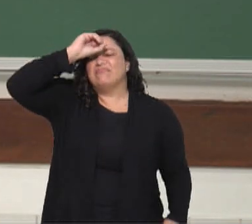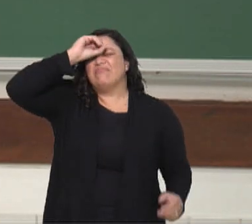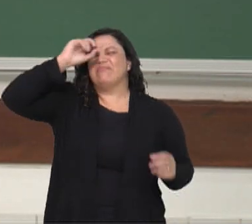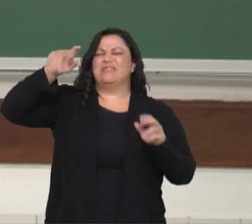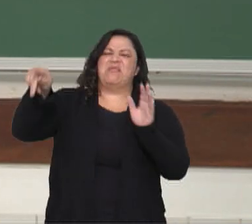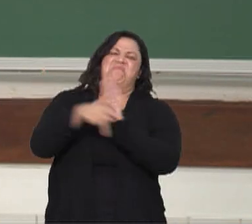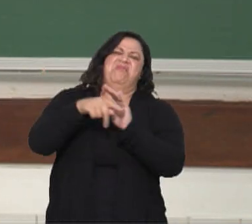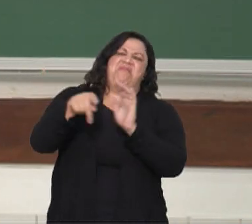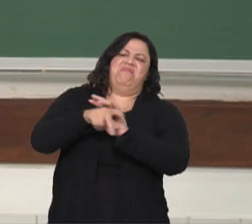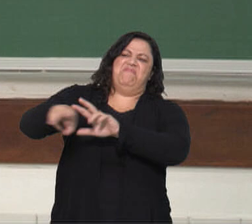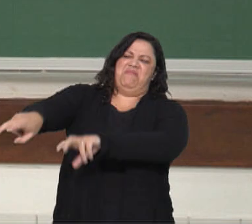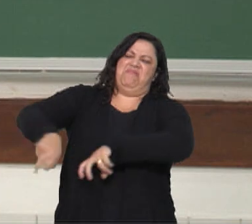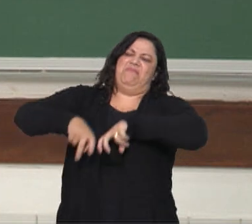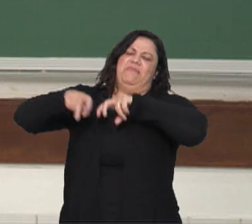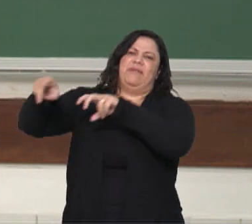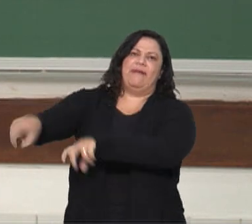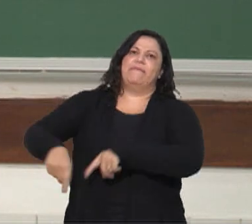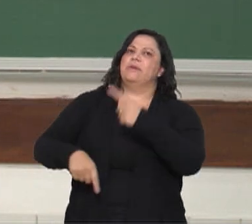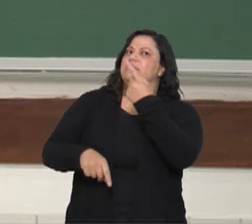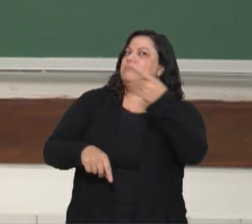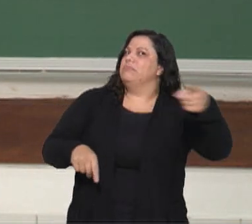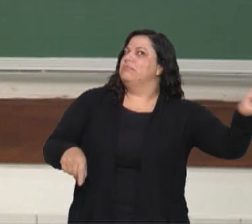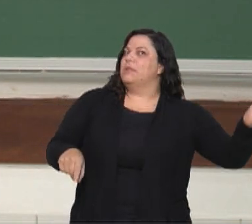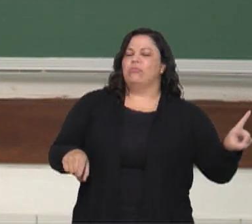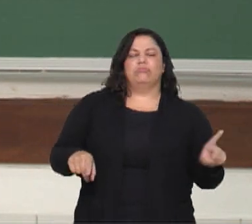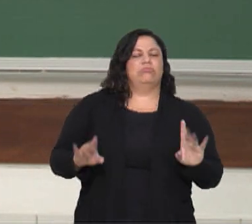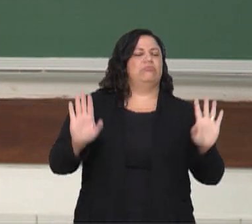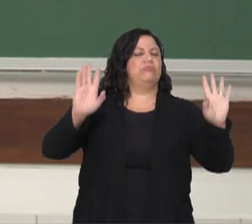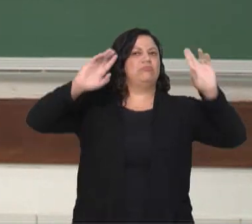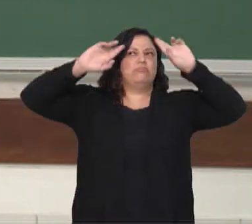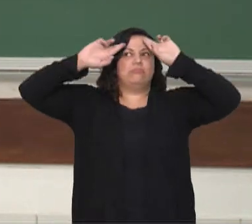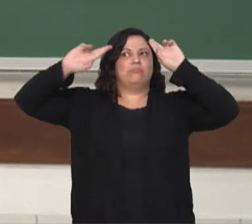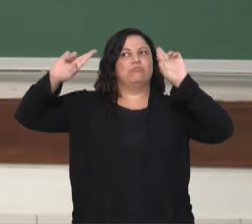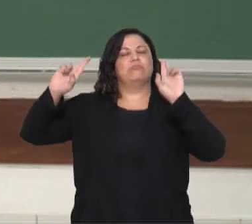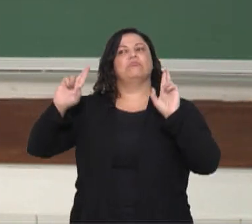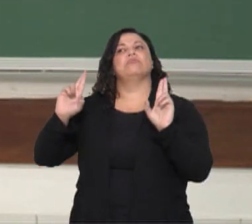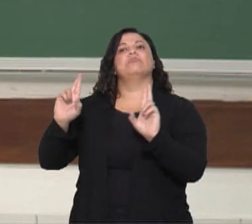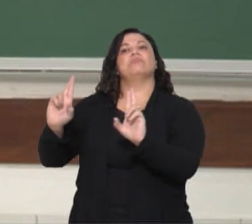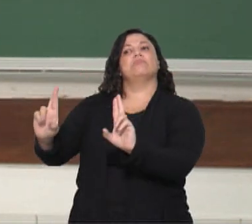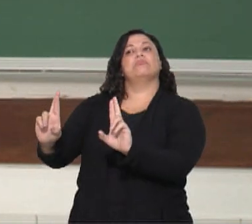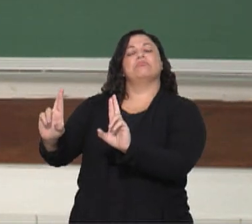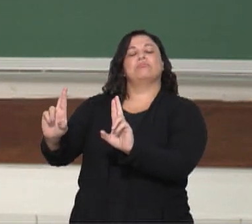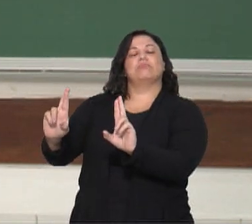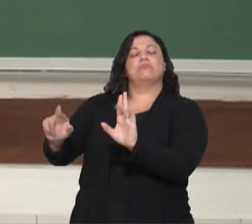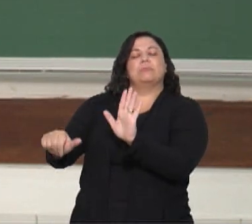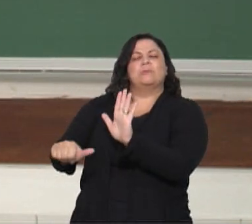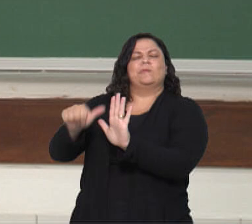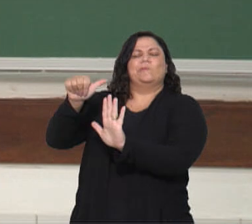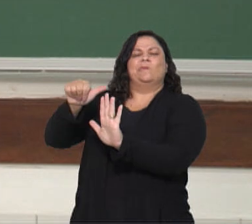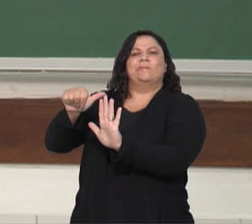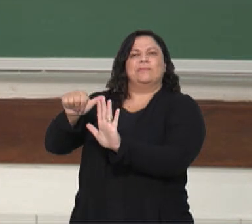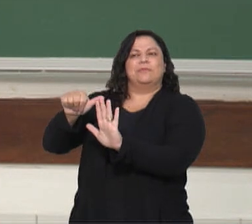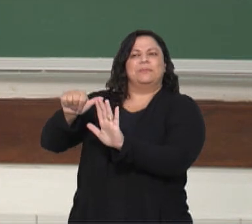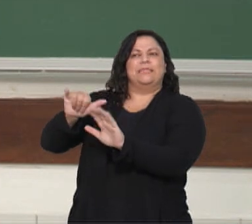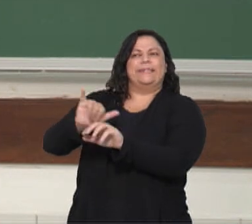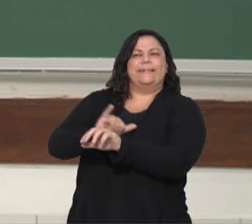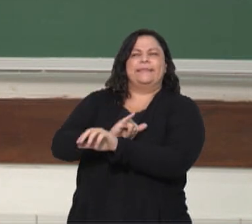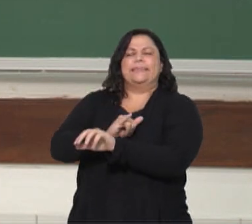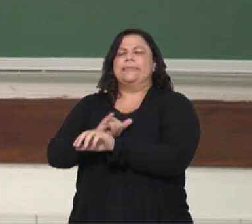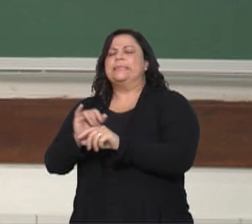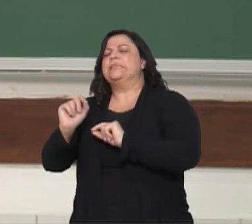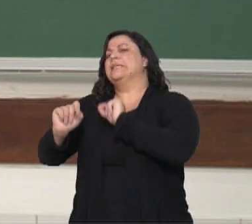roceiro, analfabeto. Não, meus amigos, respeite a enxada, porque uma das primeiras tecnologias agrícolas